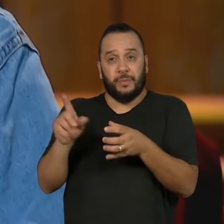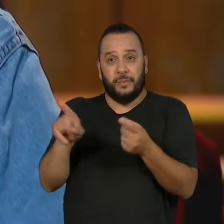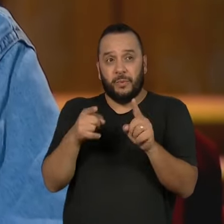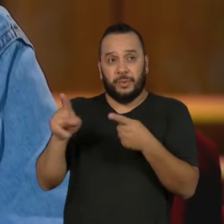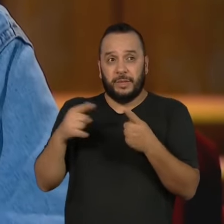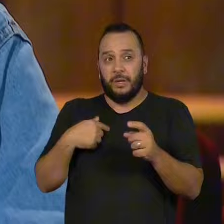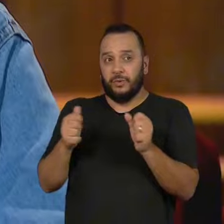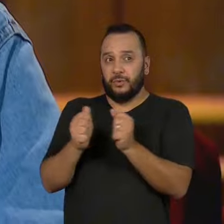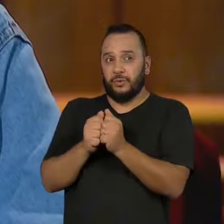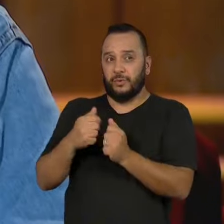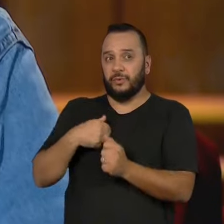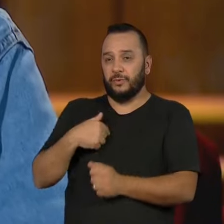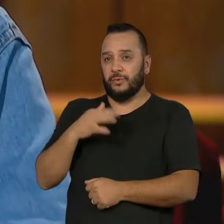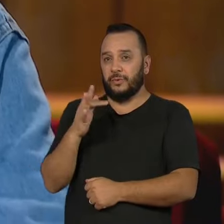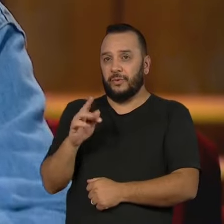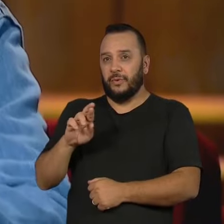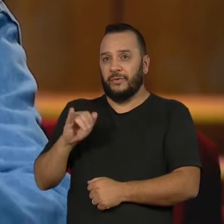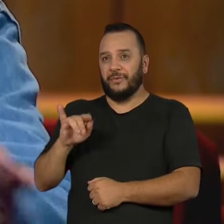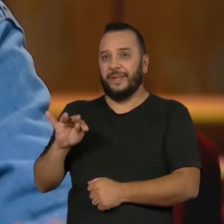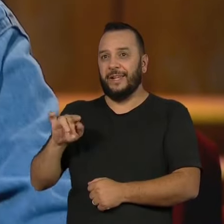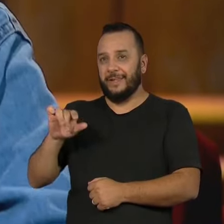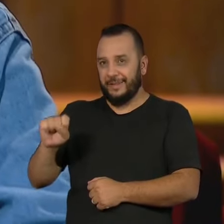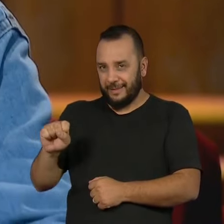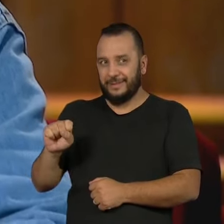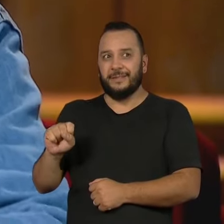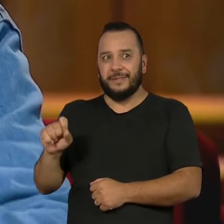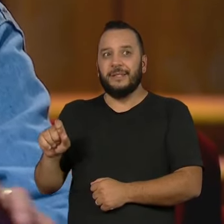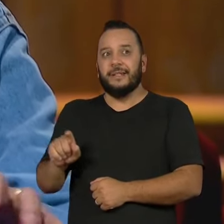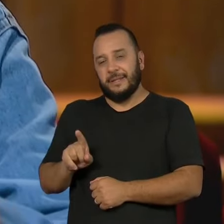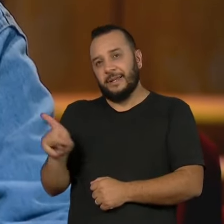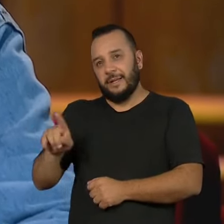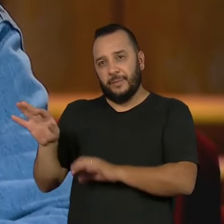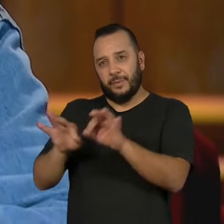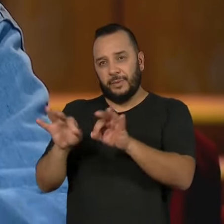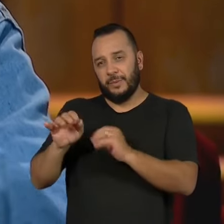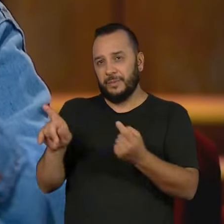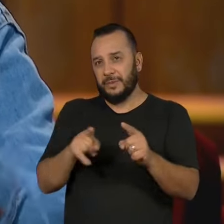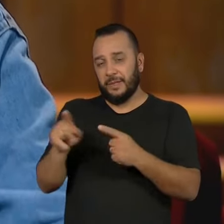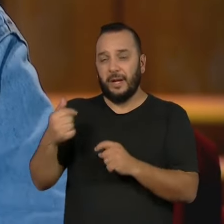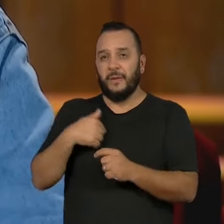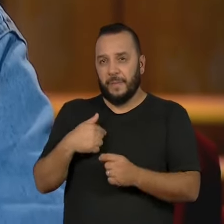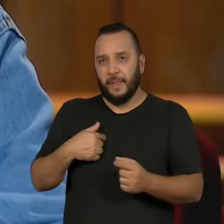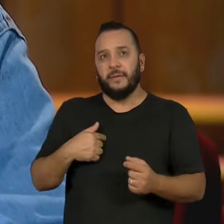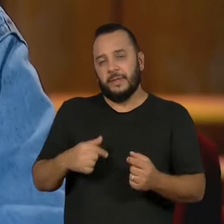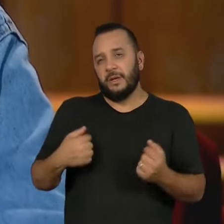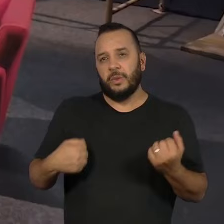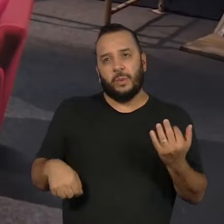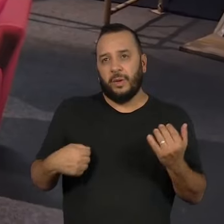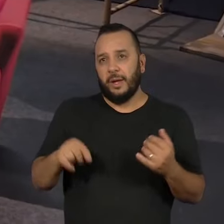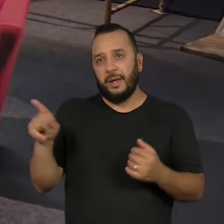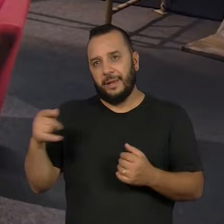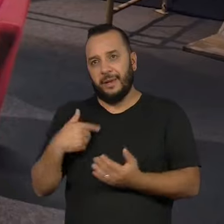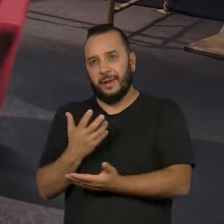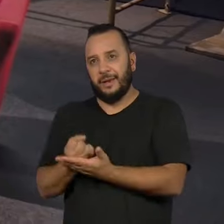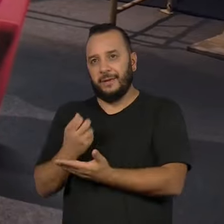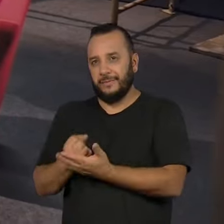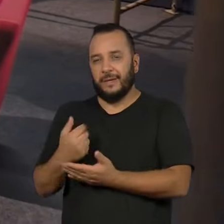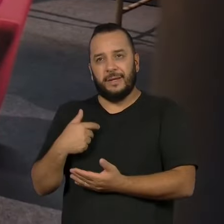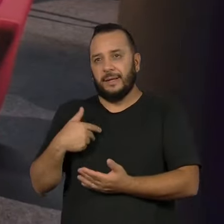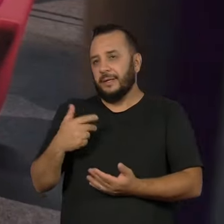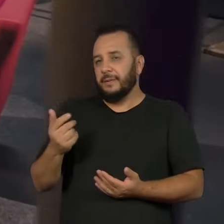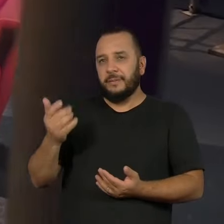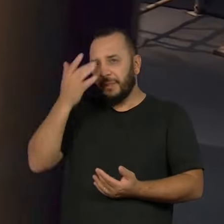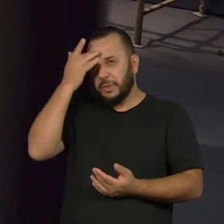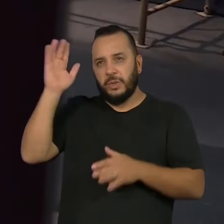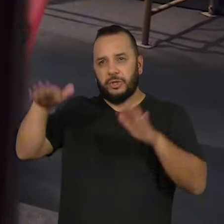a gente só ia fazer a gente mesmo ele ia tocar as coisas a gente ia gravar eu ia tocar alguma coisa a gente não ia colocar mais ninguém